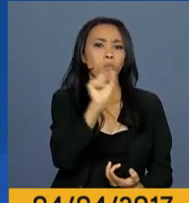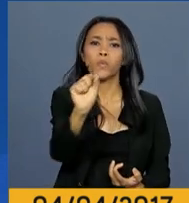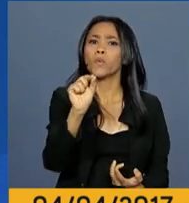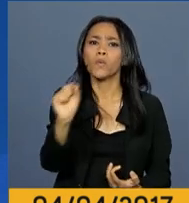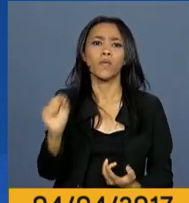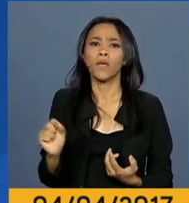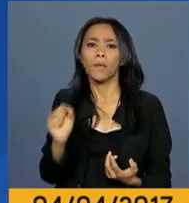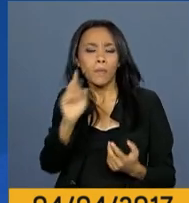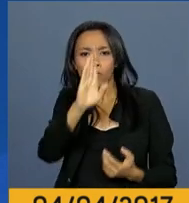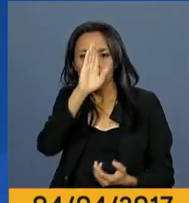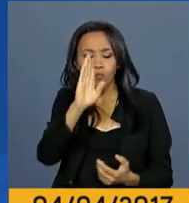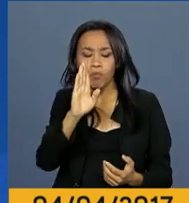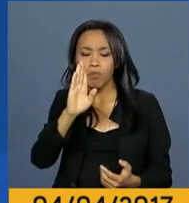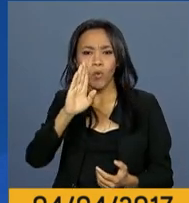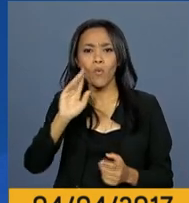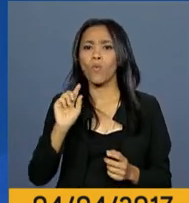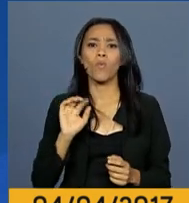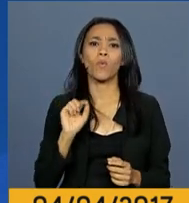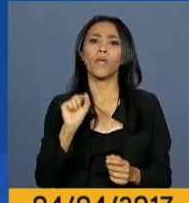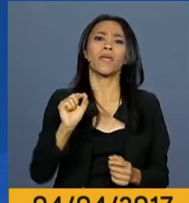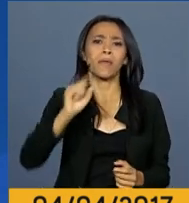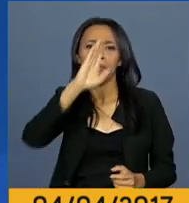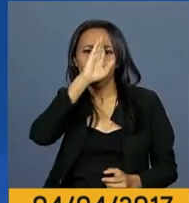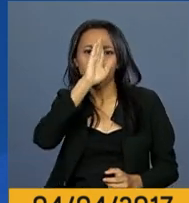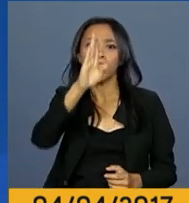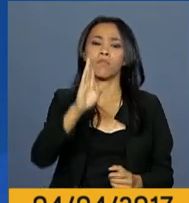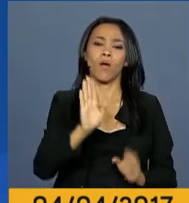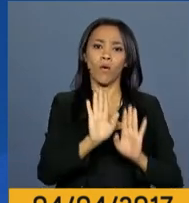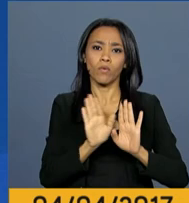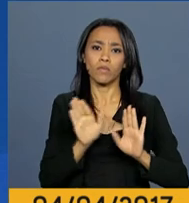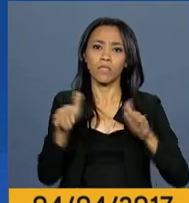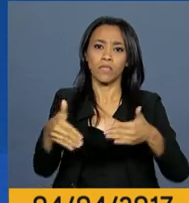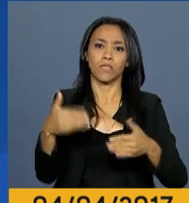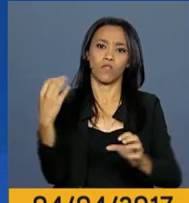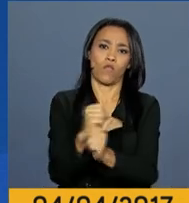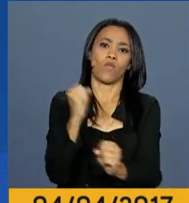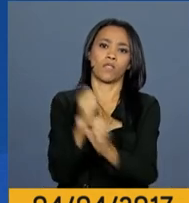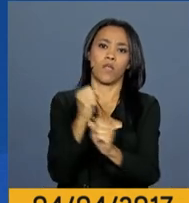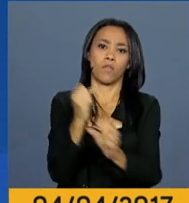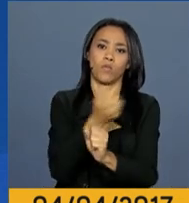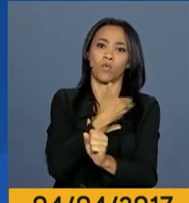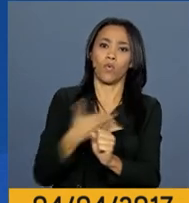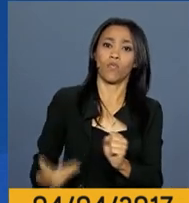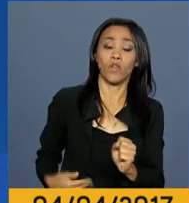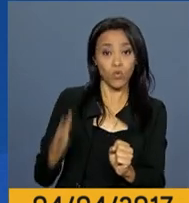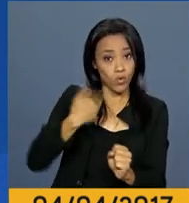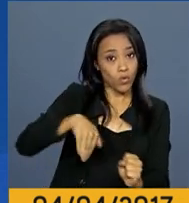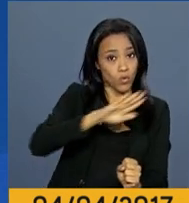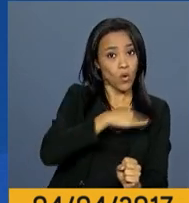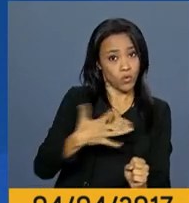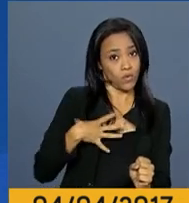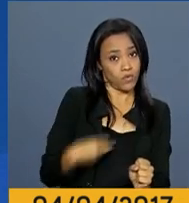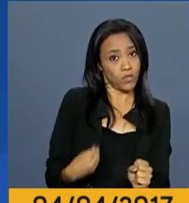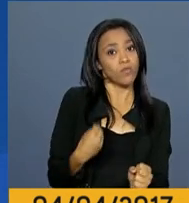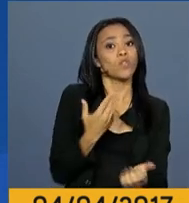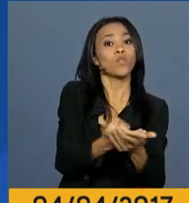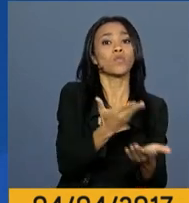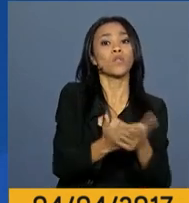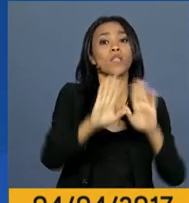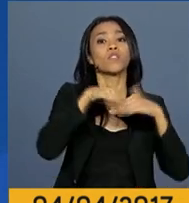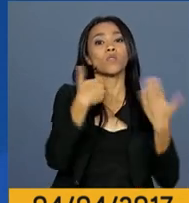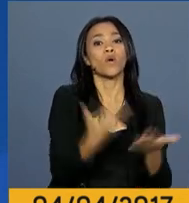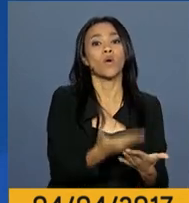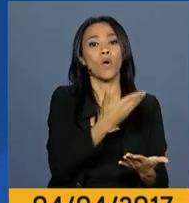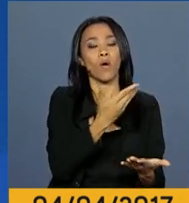deve priorizar em nosso orçamento público, o que nossos filhos devem estudar na escola, quais as